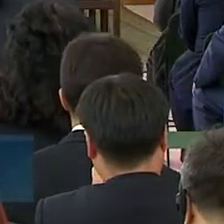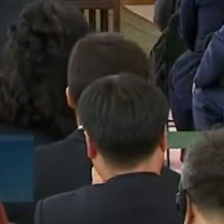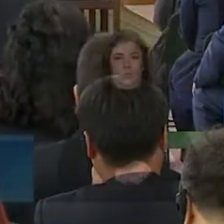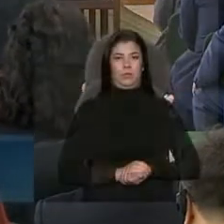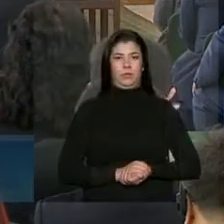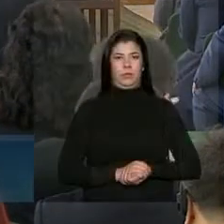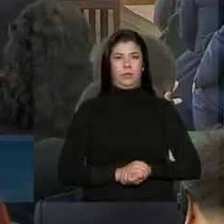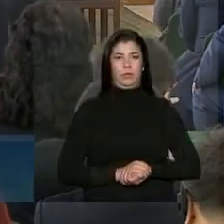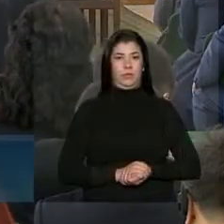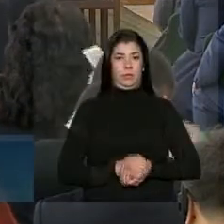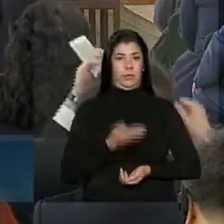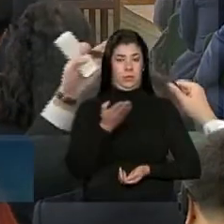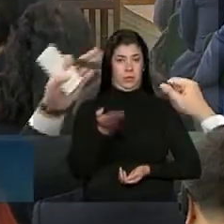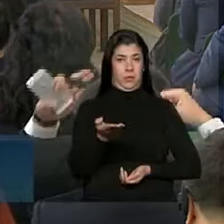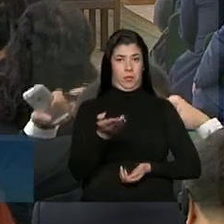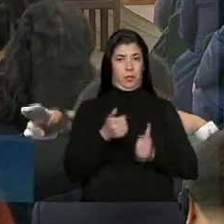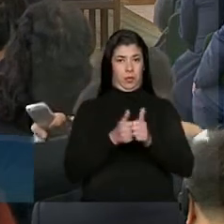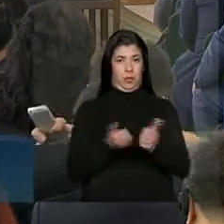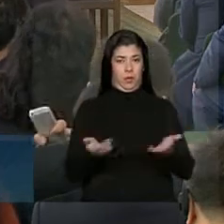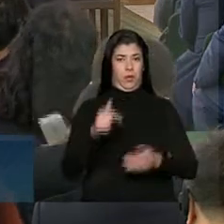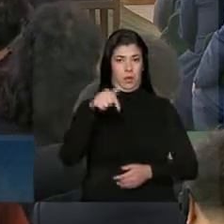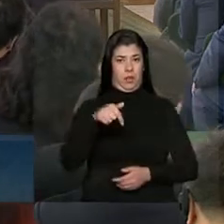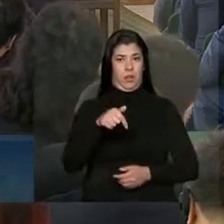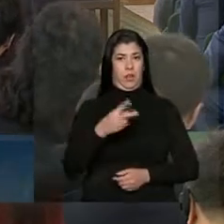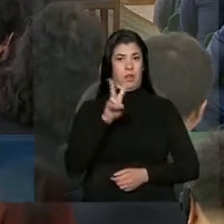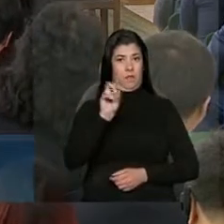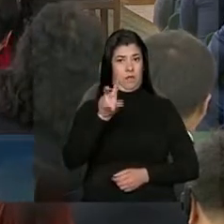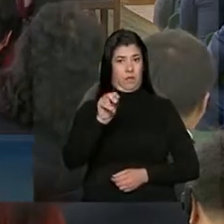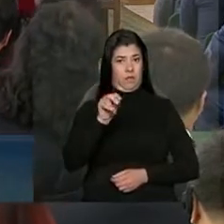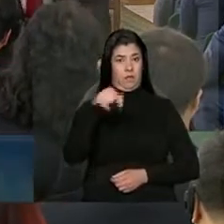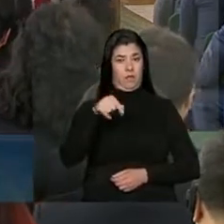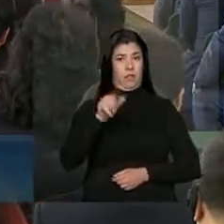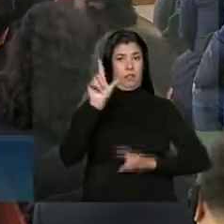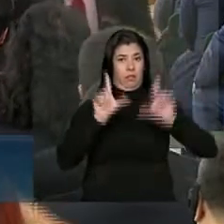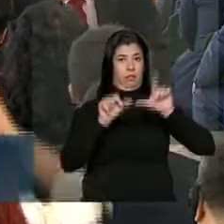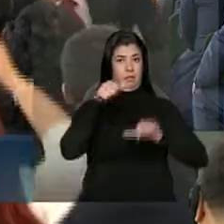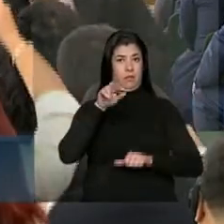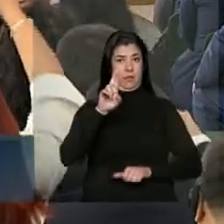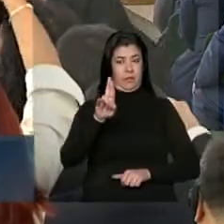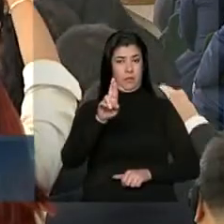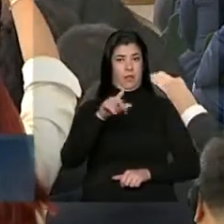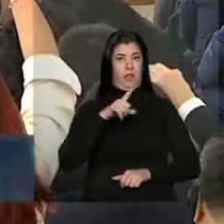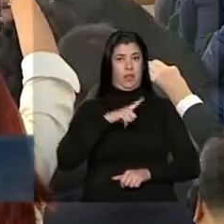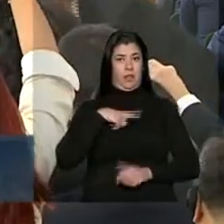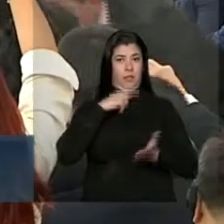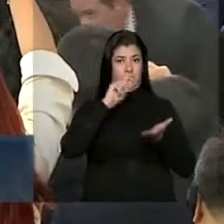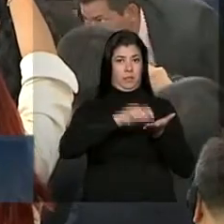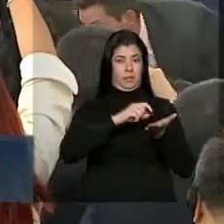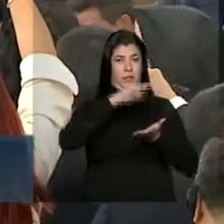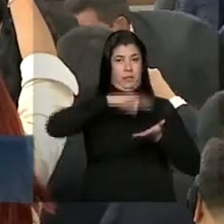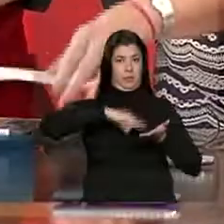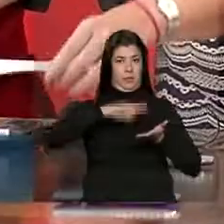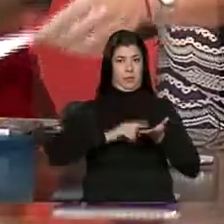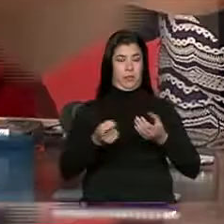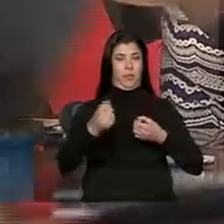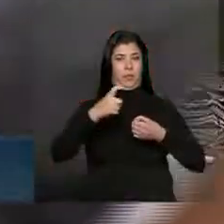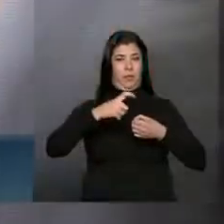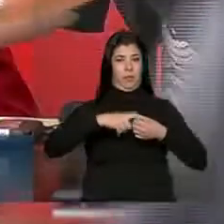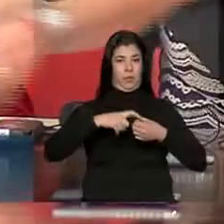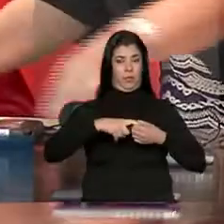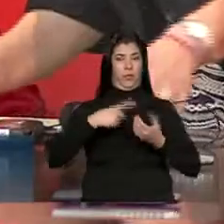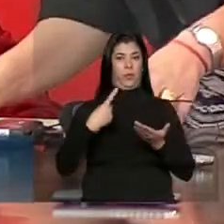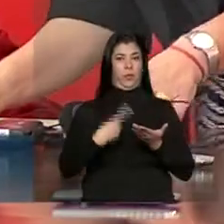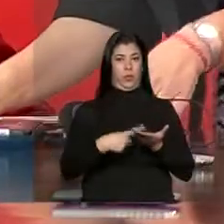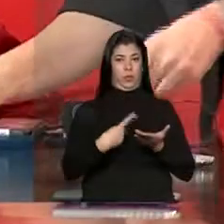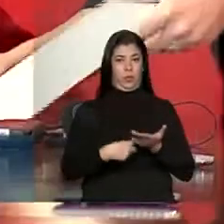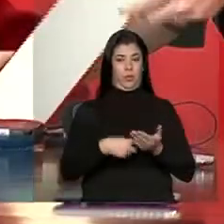Você acompanha ao vivo aqui na TVNBR a cerimônia de assinatura de atos entre Brasil e